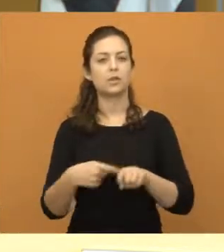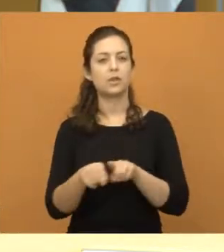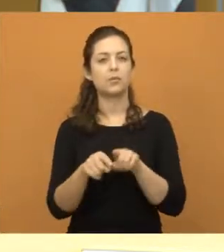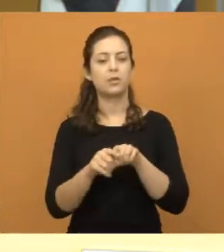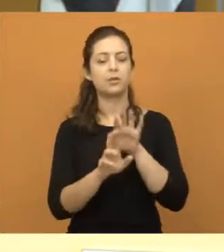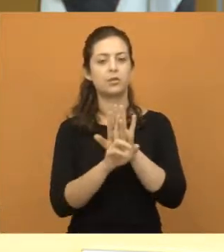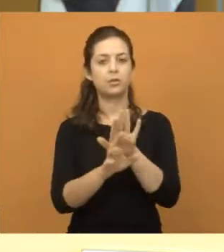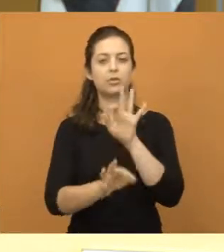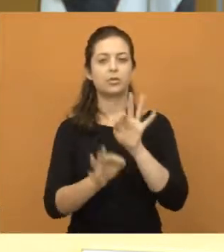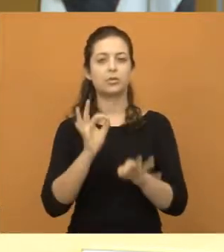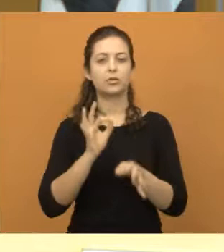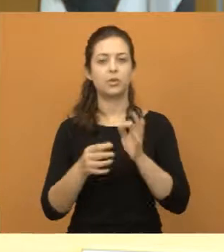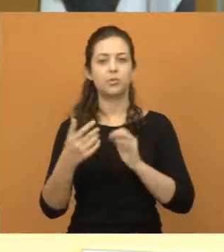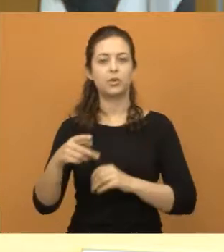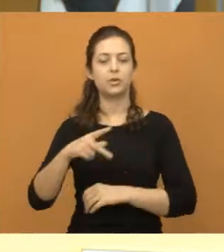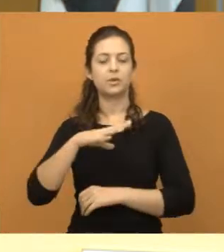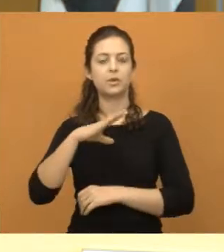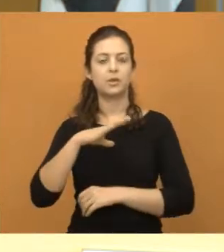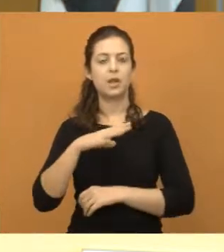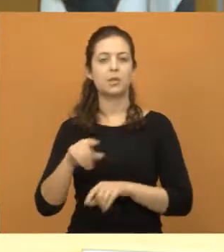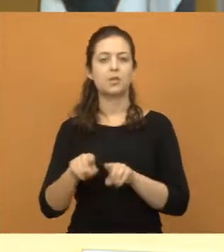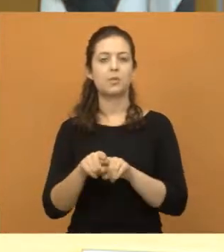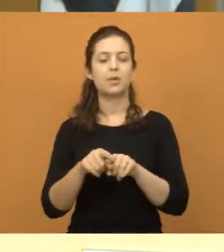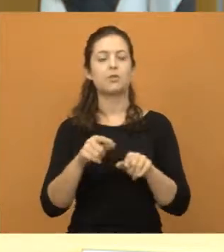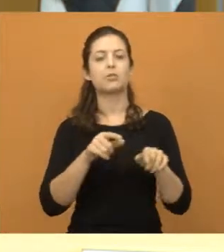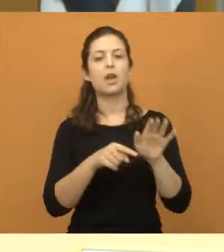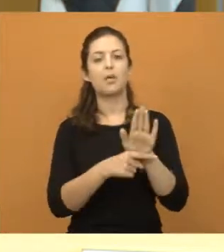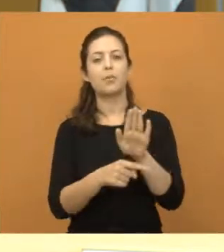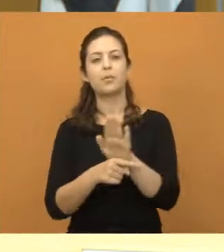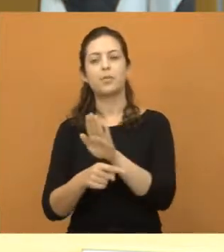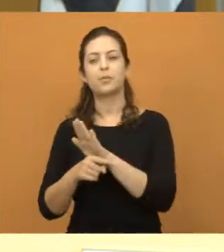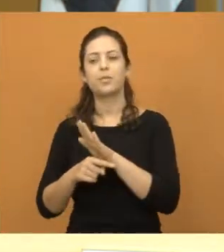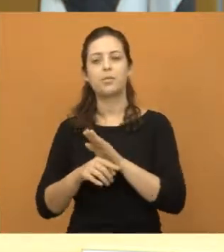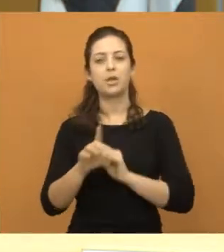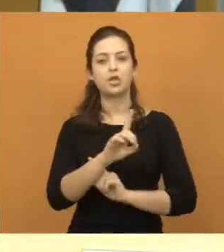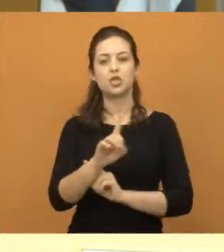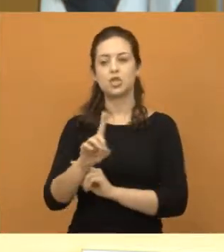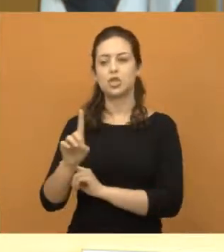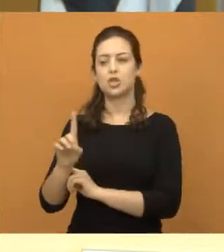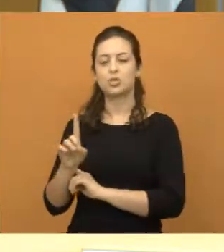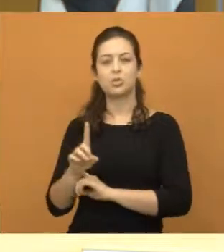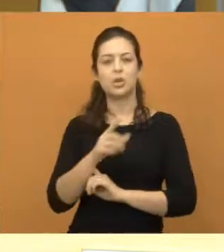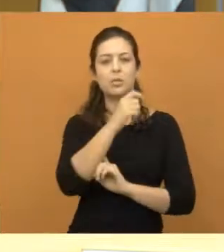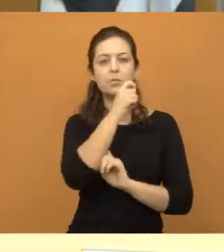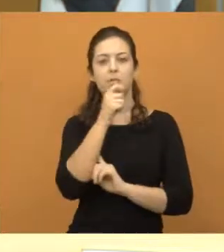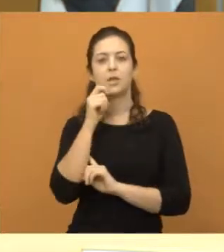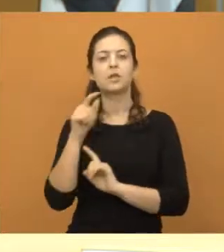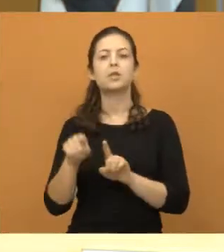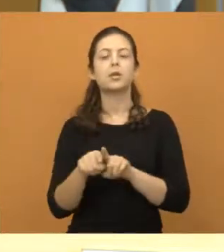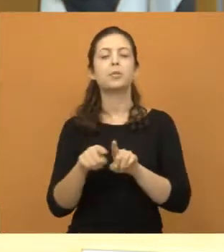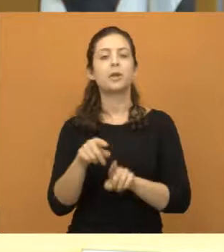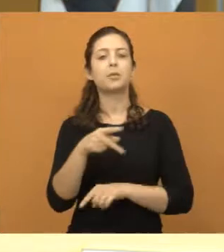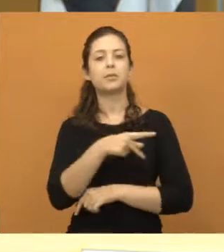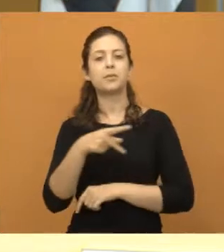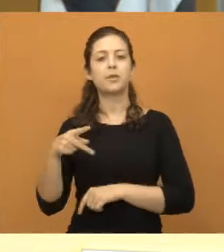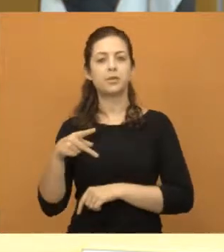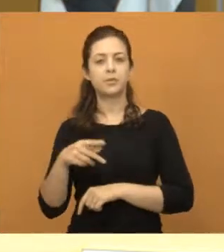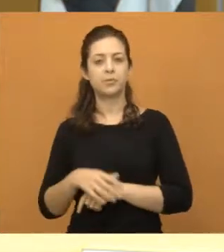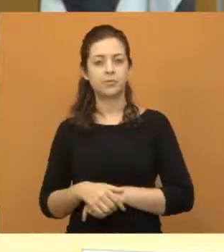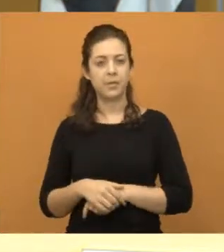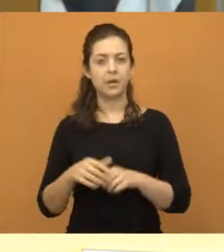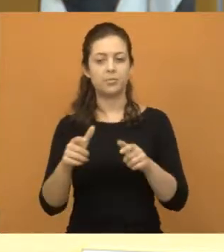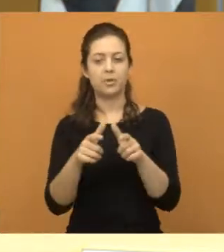representação jurídica da autarquia, atua assessorando todas as diretorias e a presidência da autarquia. A